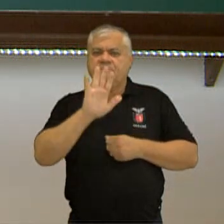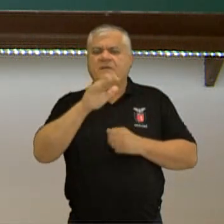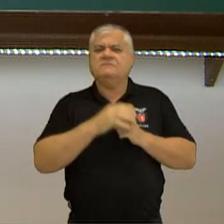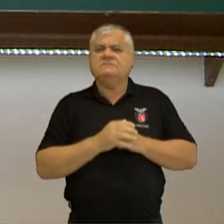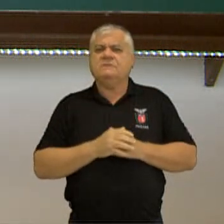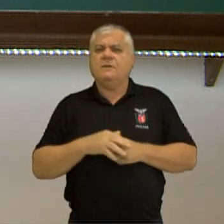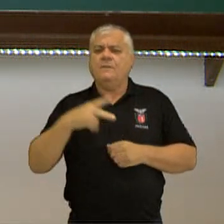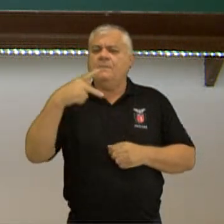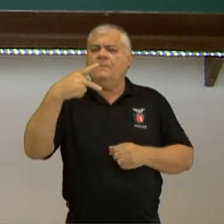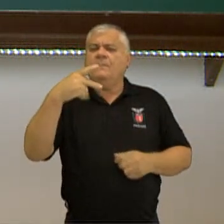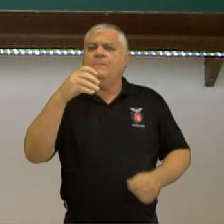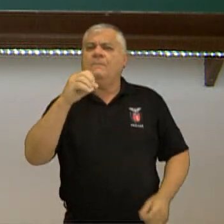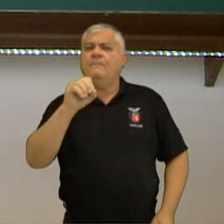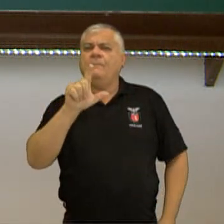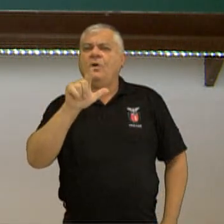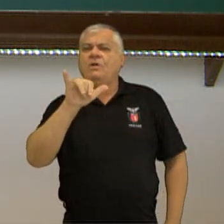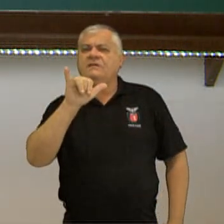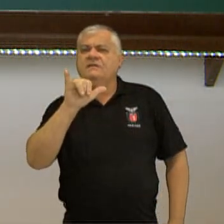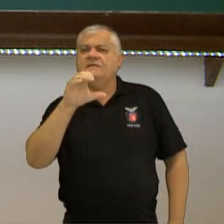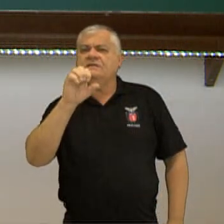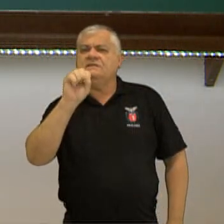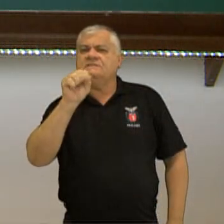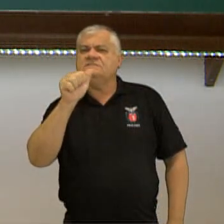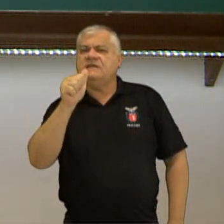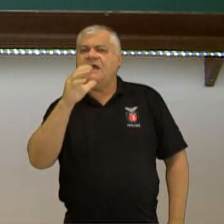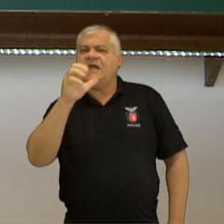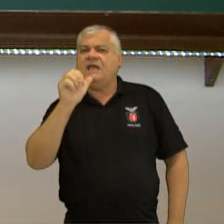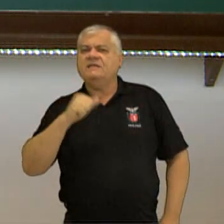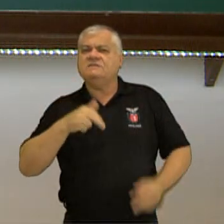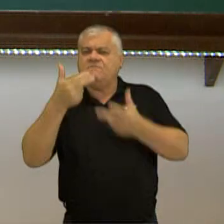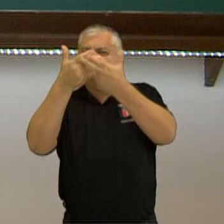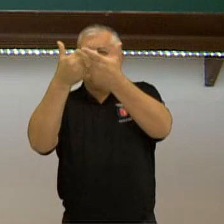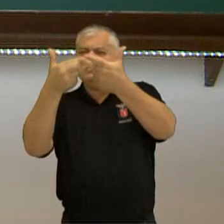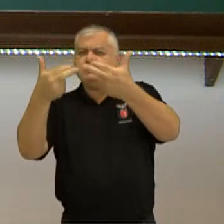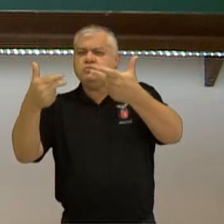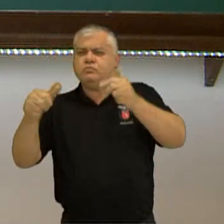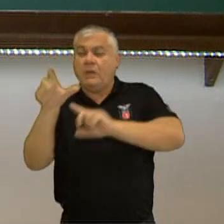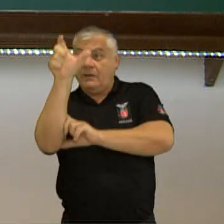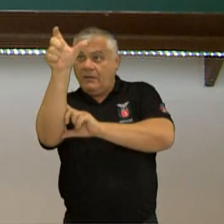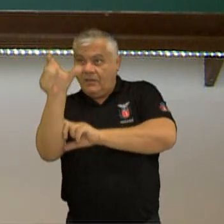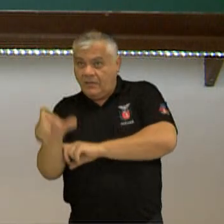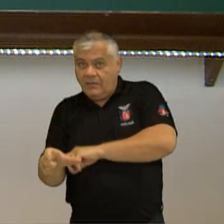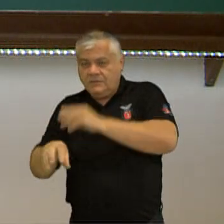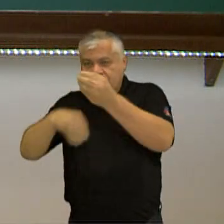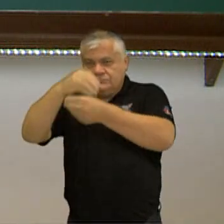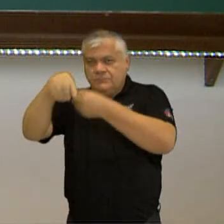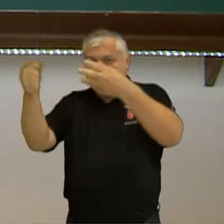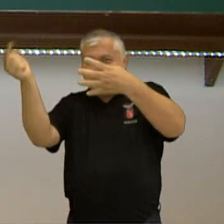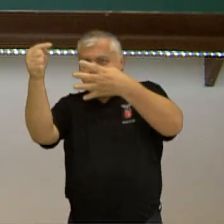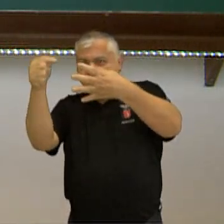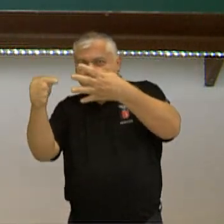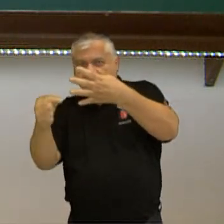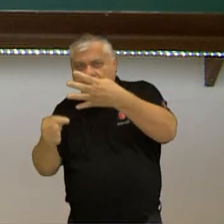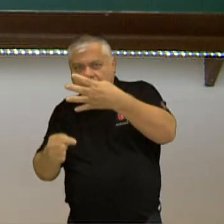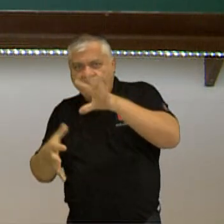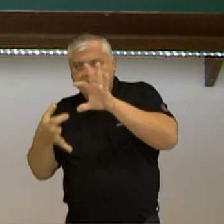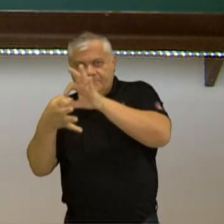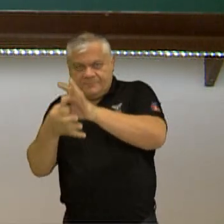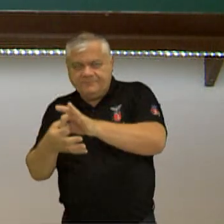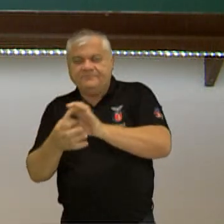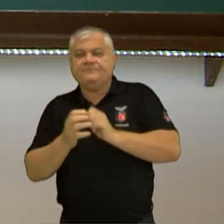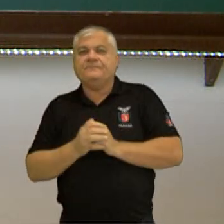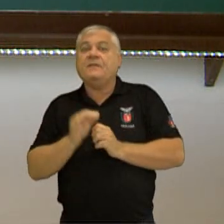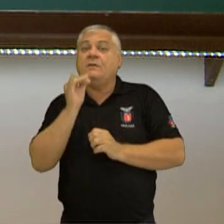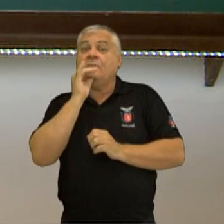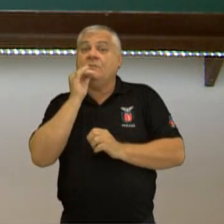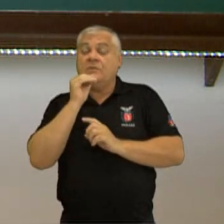polissacarídeos agora. Agora a gente está falando da palavra poli, significa muitos, muitos monossacarídeos associados entre si. Então, dentro